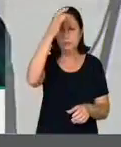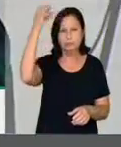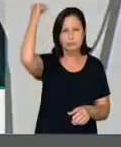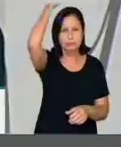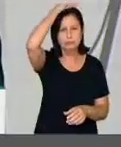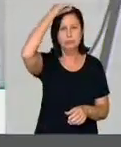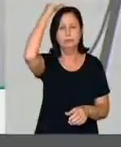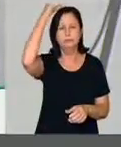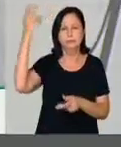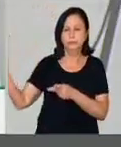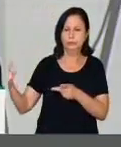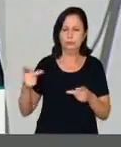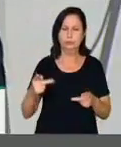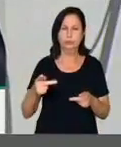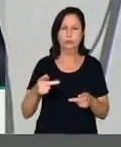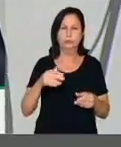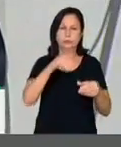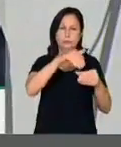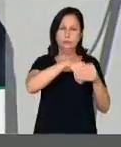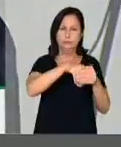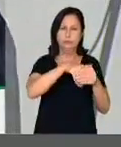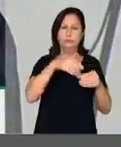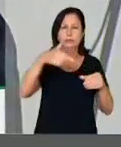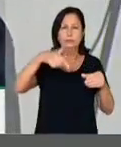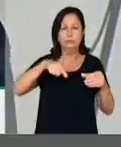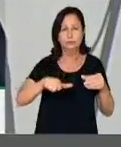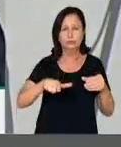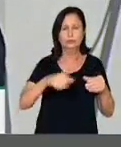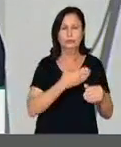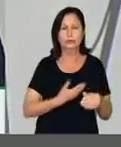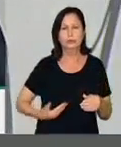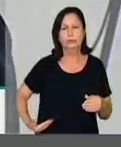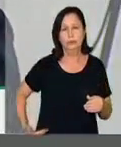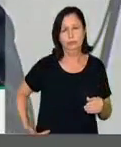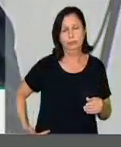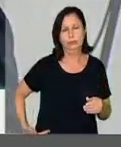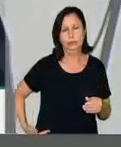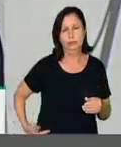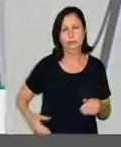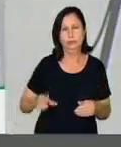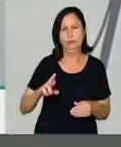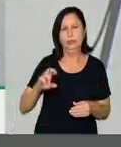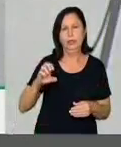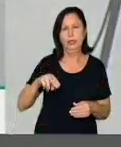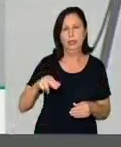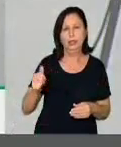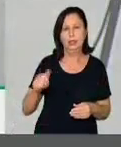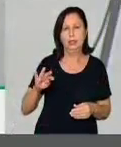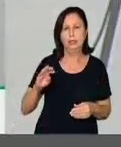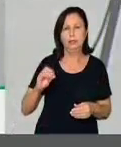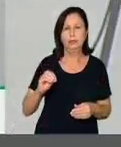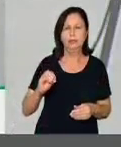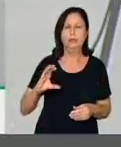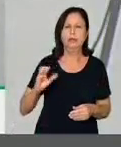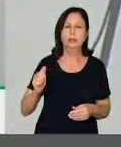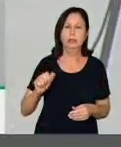Renato Casagrande ao governo, que está com a disposição e uma energia tremenda para retomar.